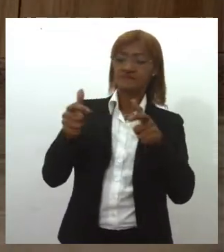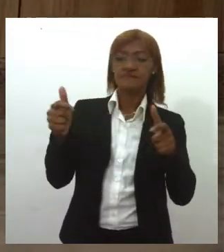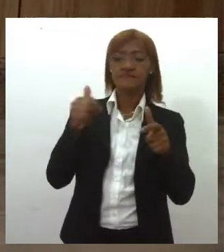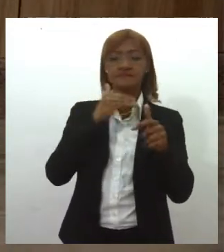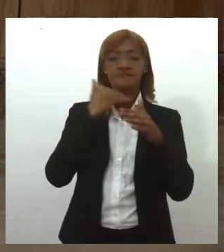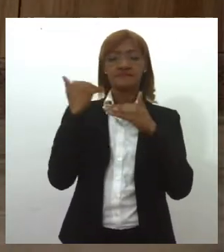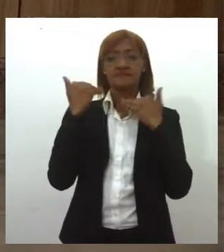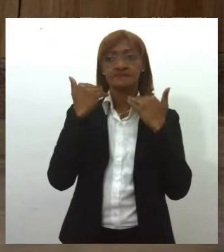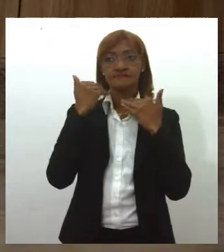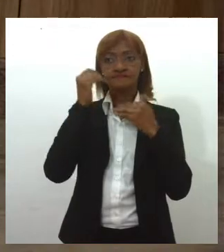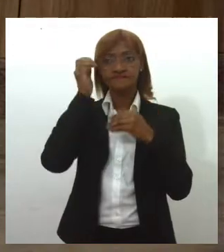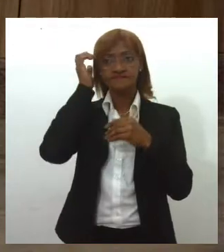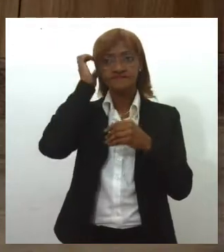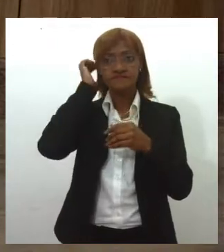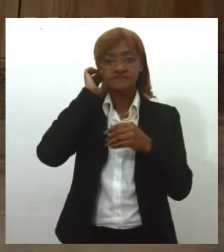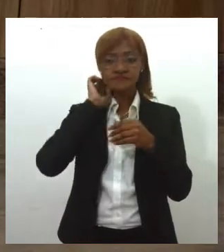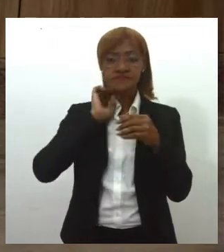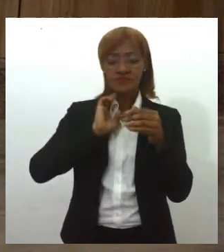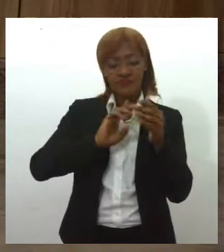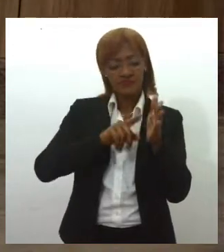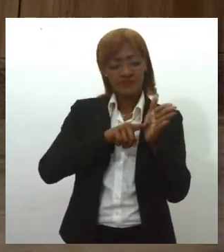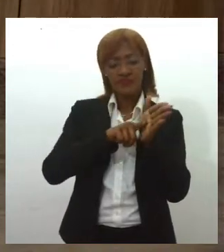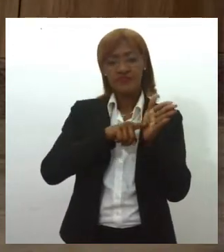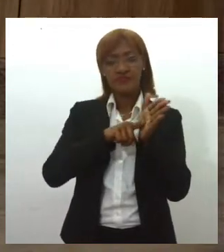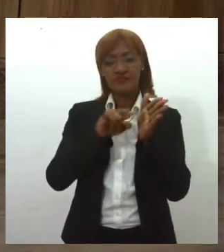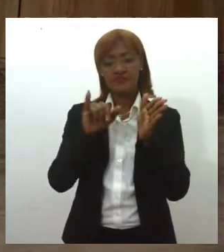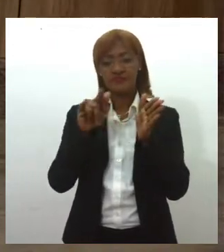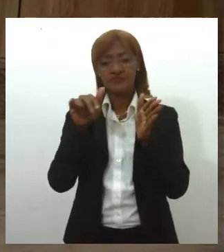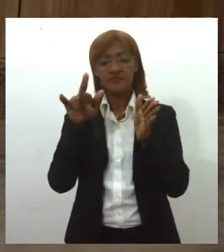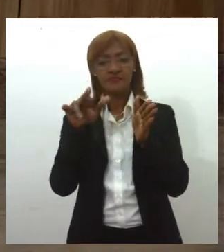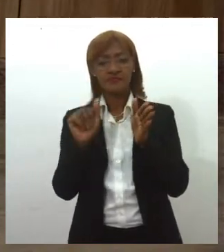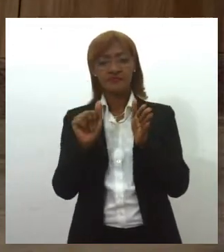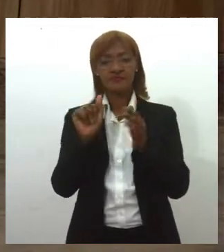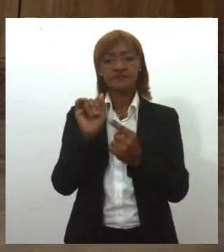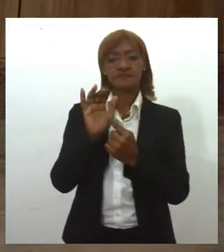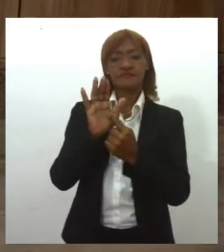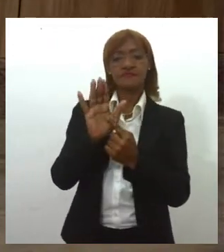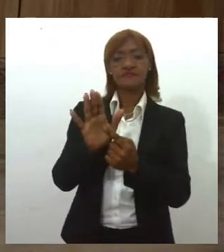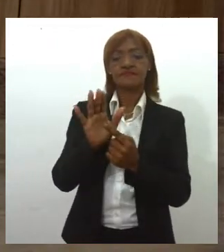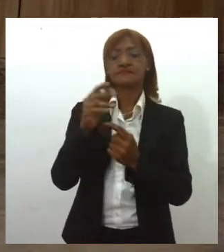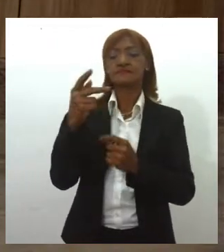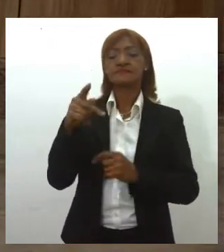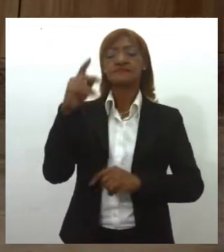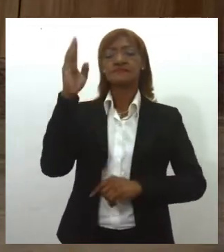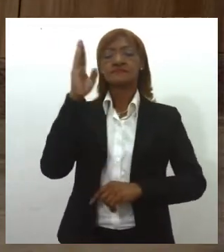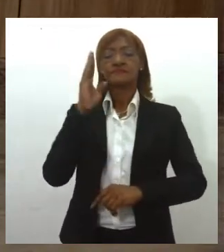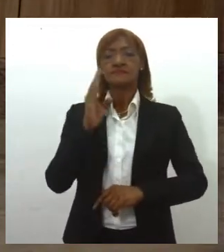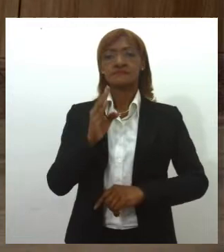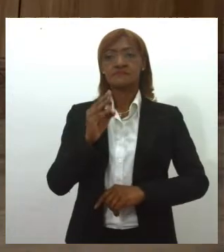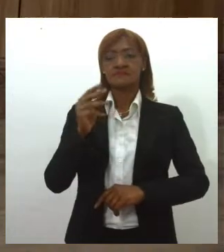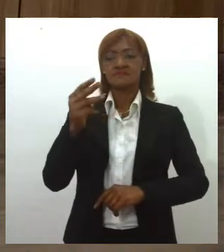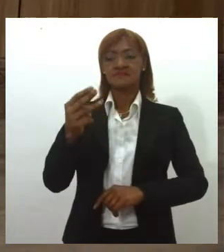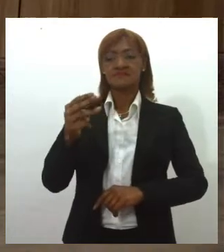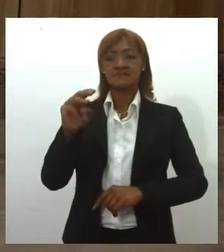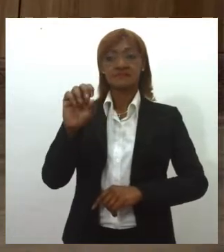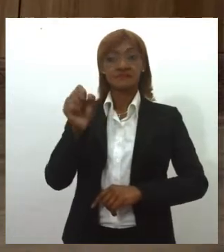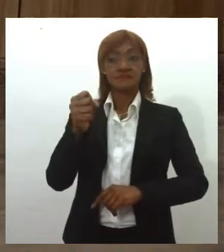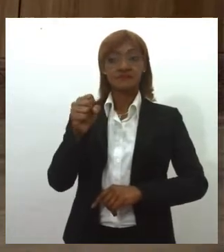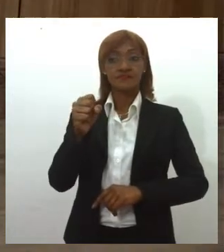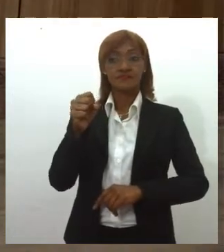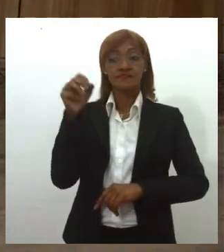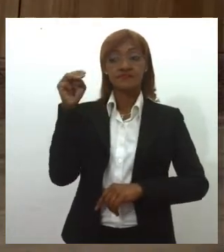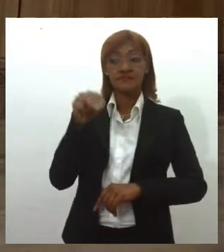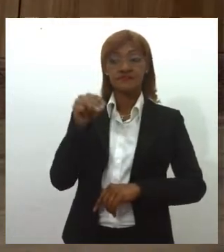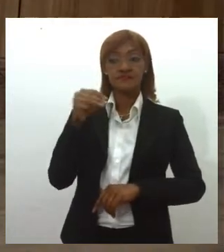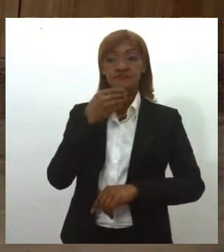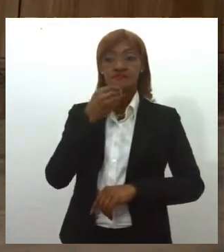um estudo do INCA, do Instituto Nacional do Câncer, diz que no Brasil, a cada 38 minutos, um